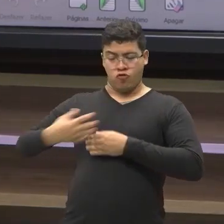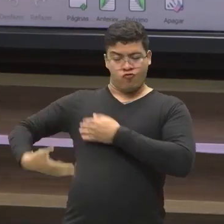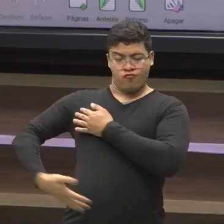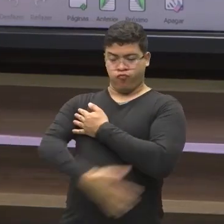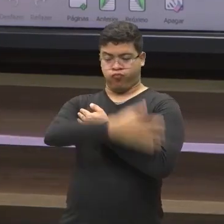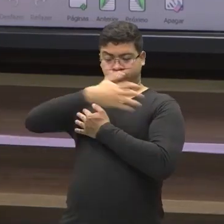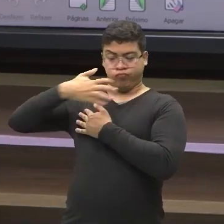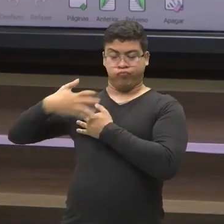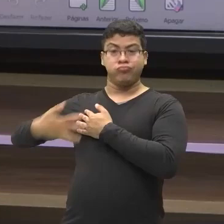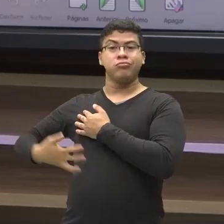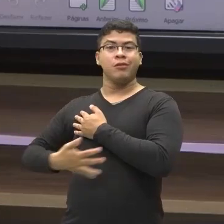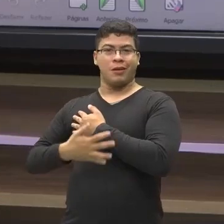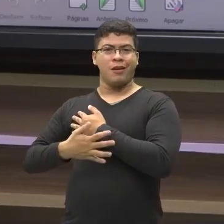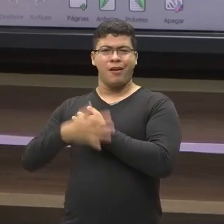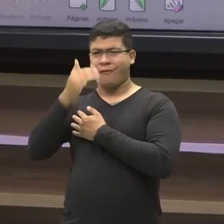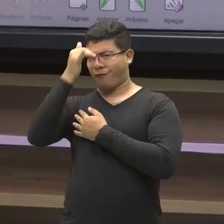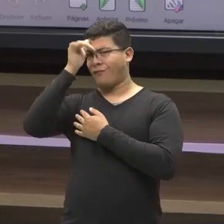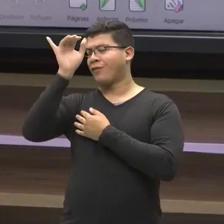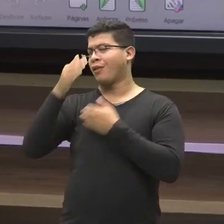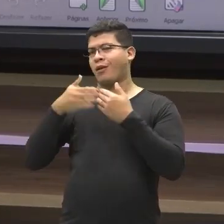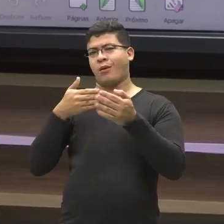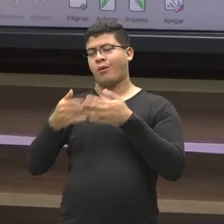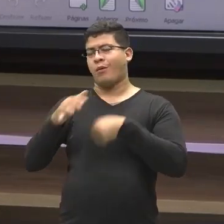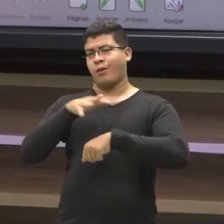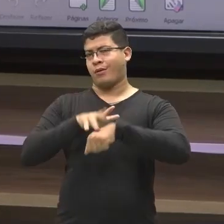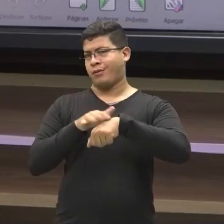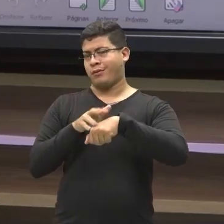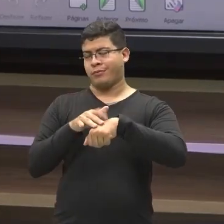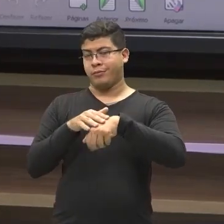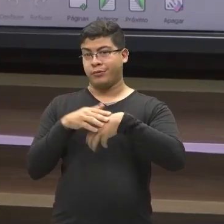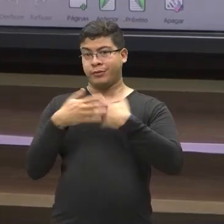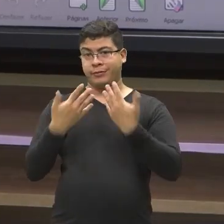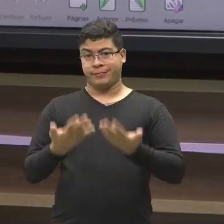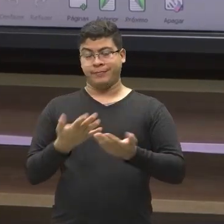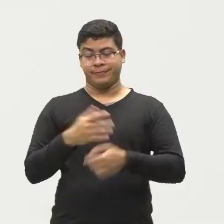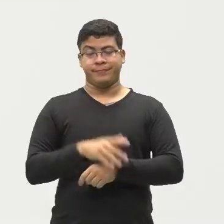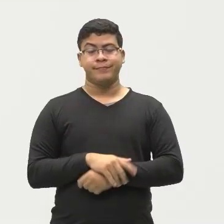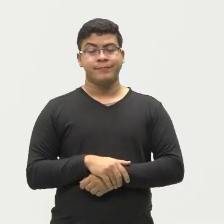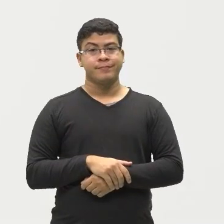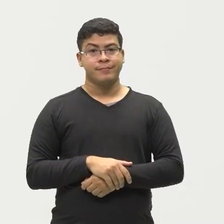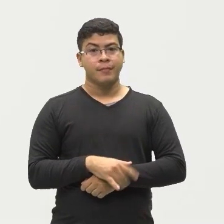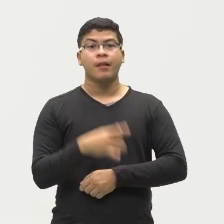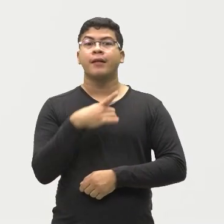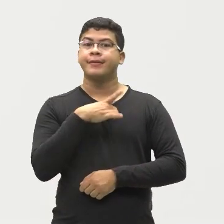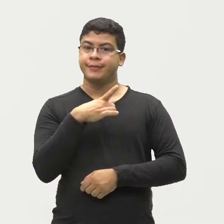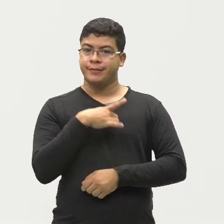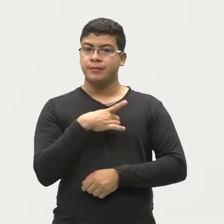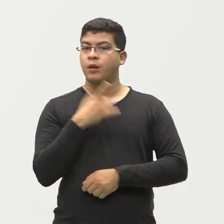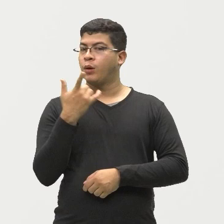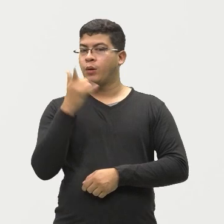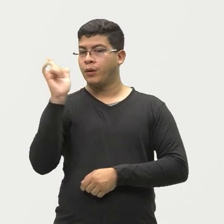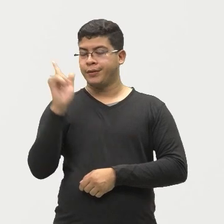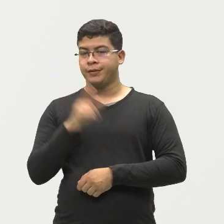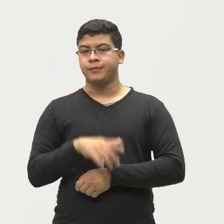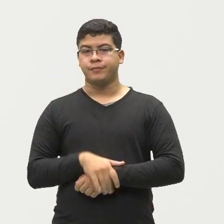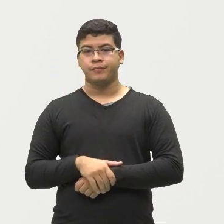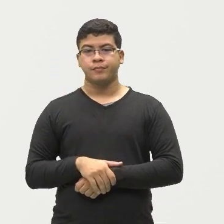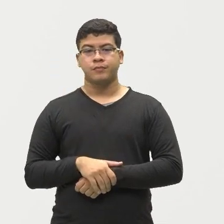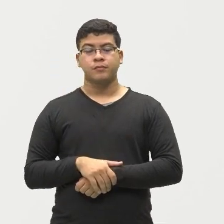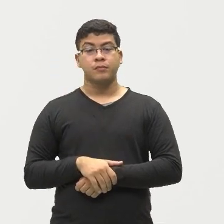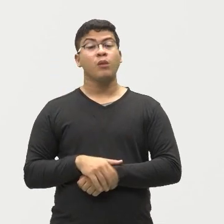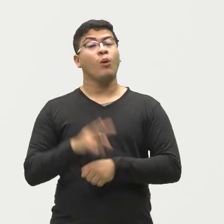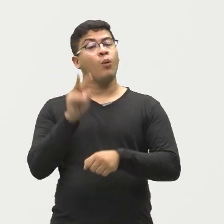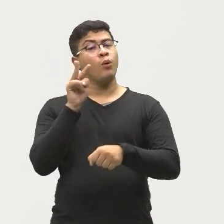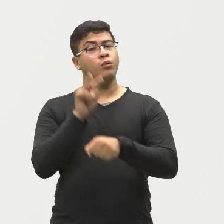para evitar, né, qualquer tipo de doença que esteja relacionada. Temos também aqui outra, que é conservar